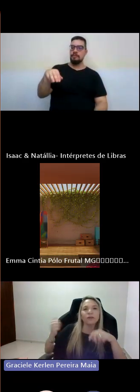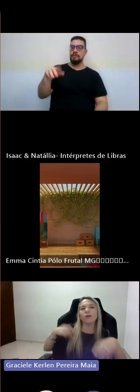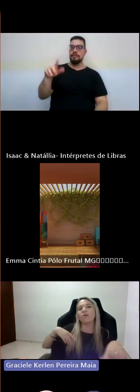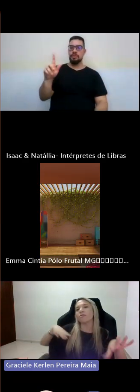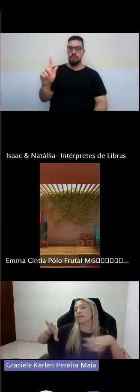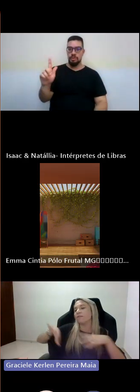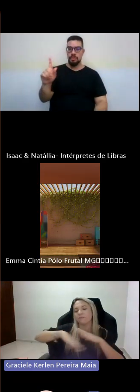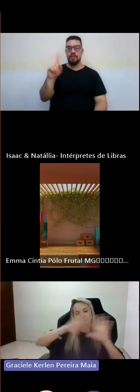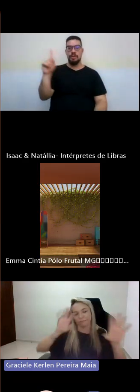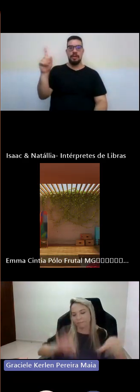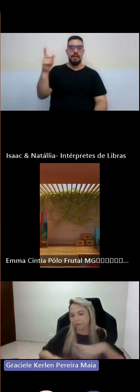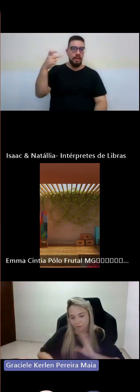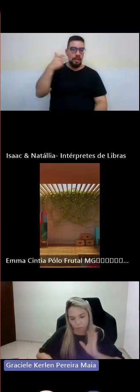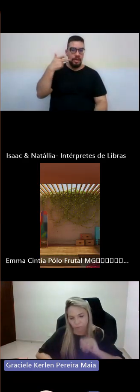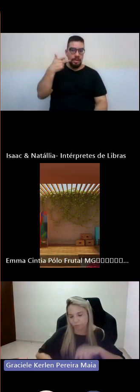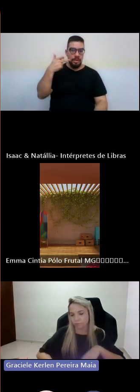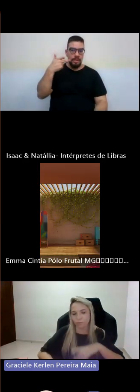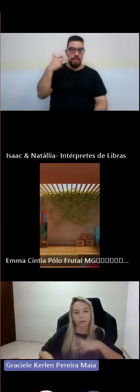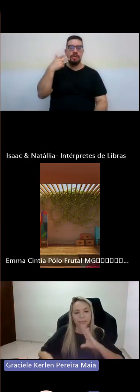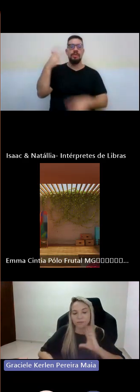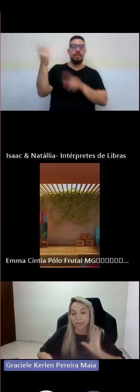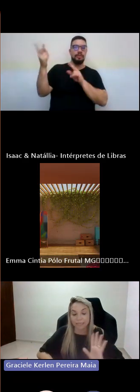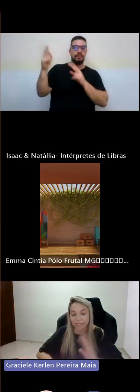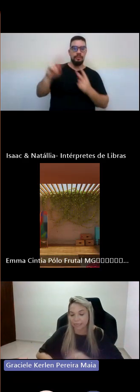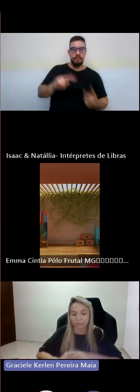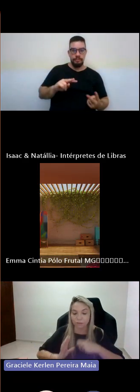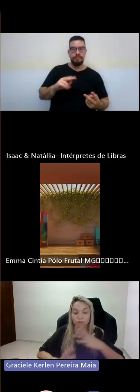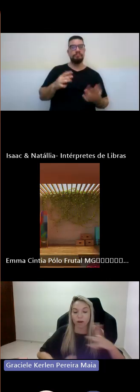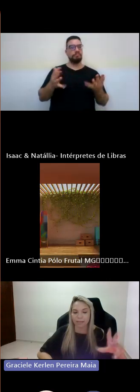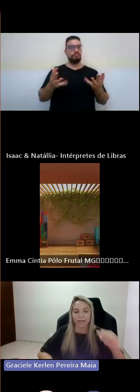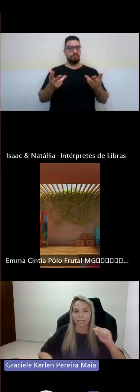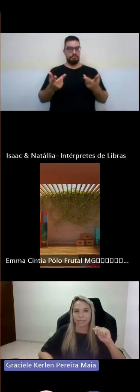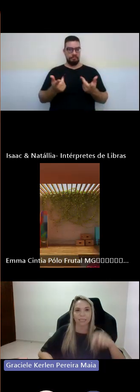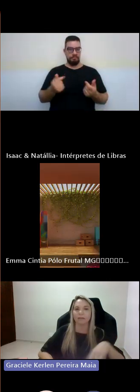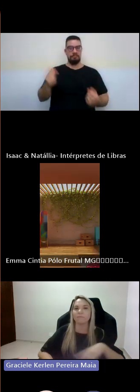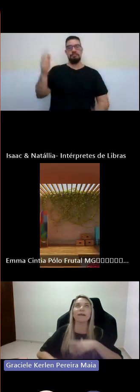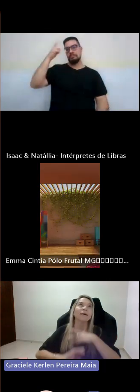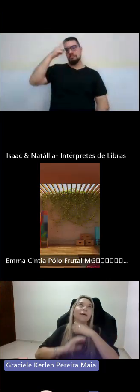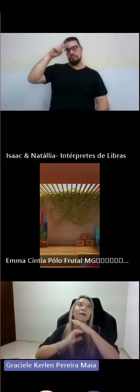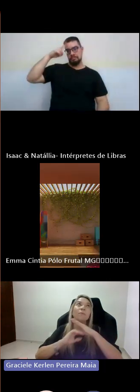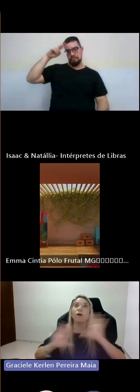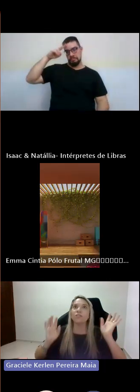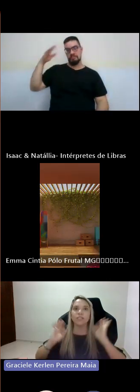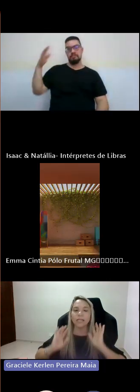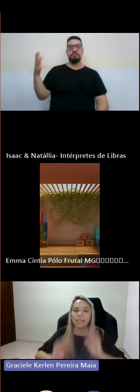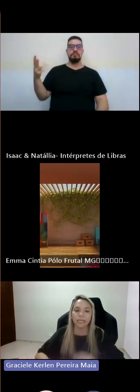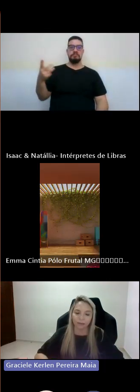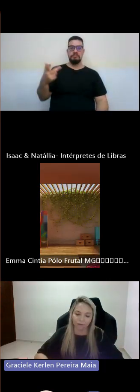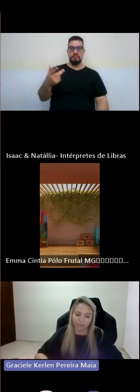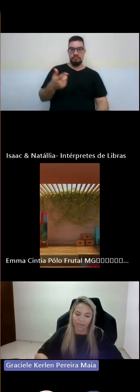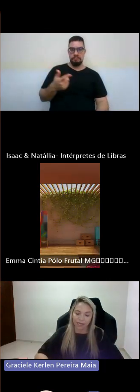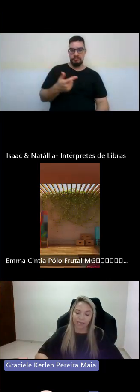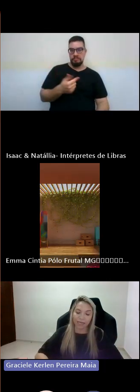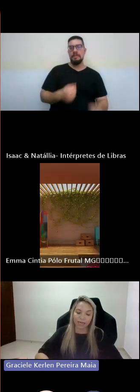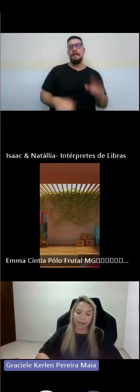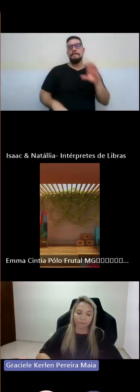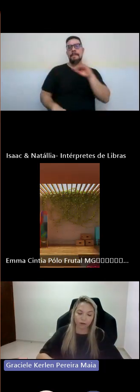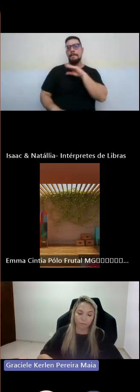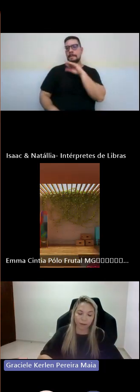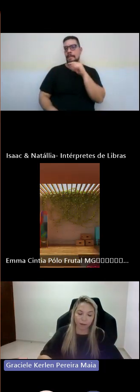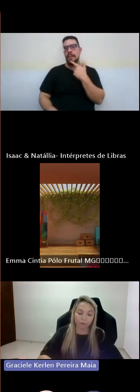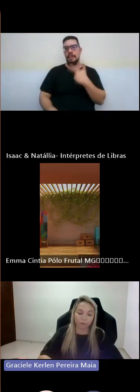da Angola, enfim, maravilhoso. O caso dela é excelente, sim, a história dela é excelente. Ela fala um monte de línguas. E